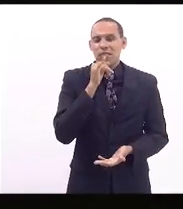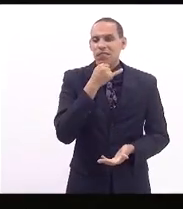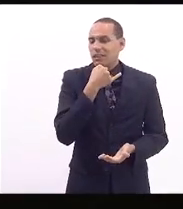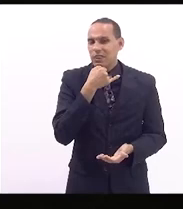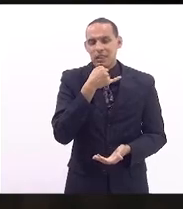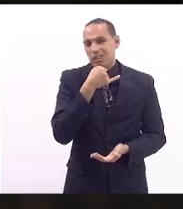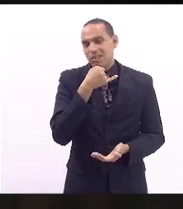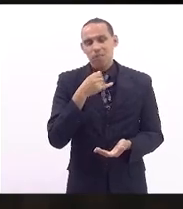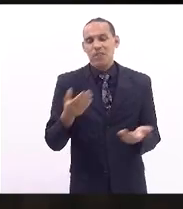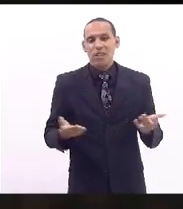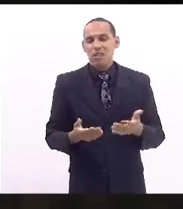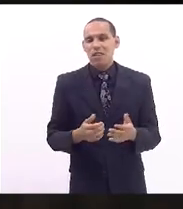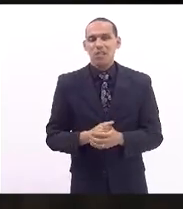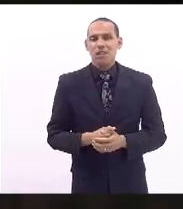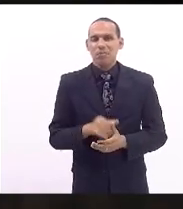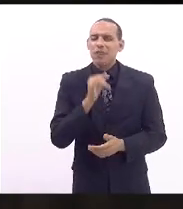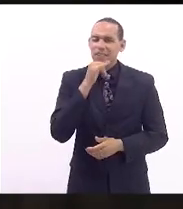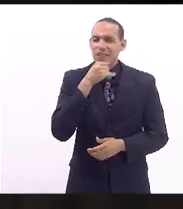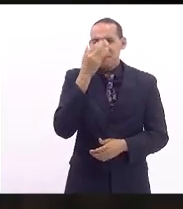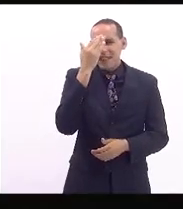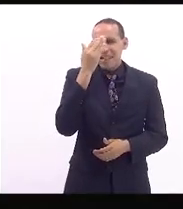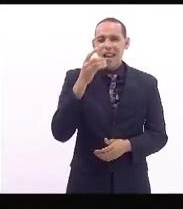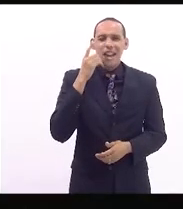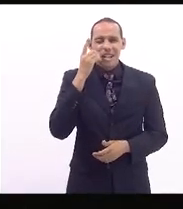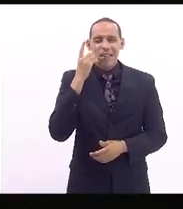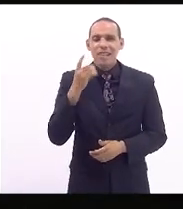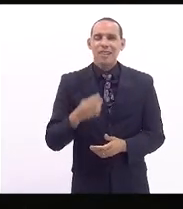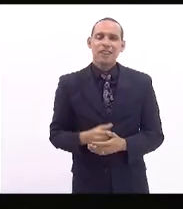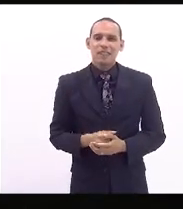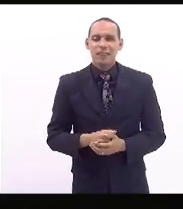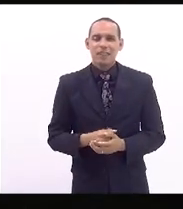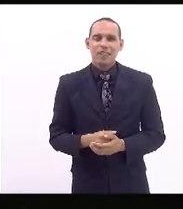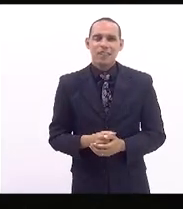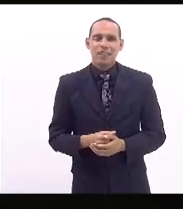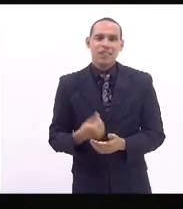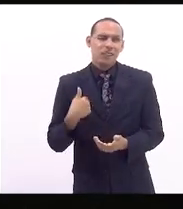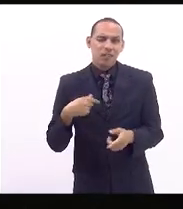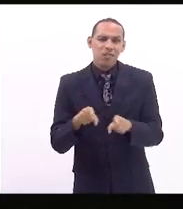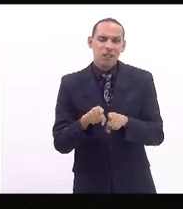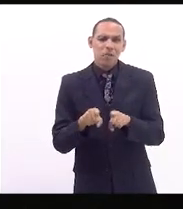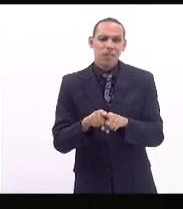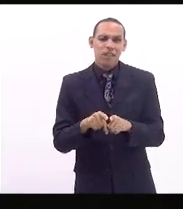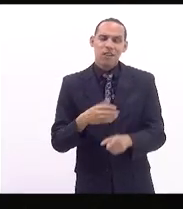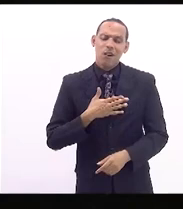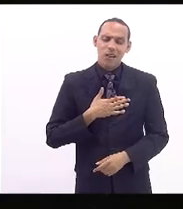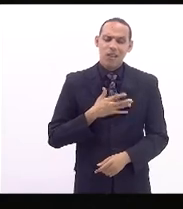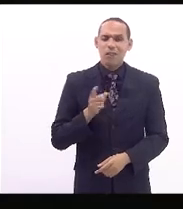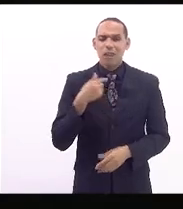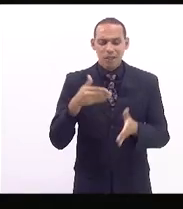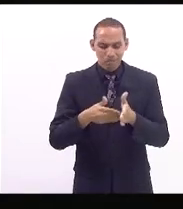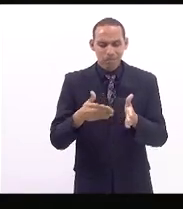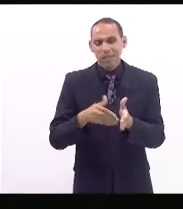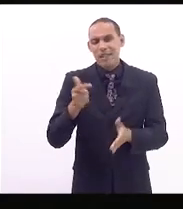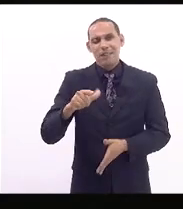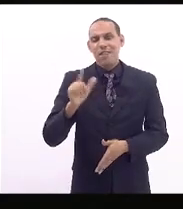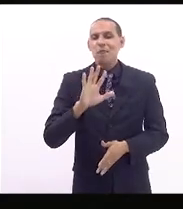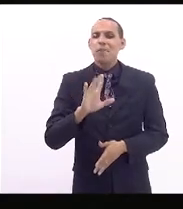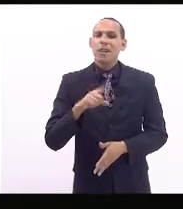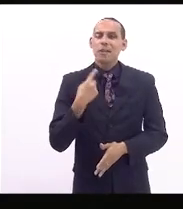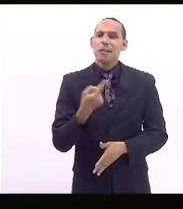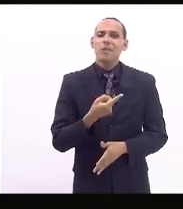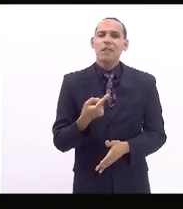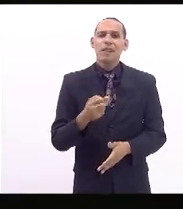nesse momento muito triste obrigado a deputada e eu também gostaria que a gente não fosse limitado embora nós